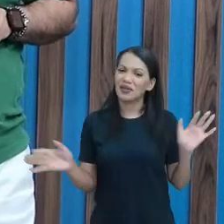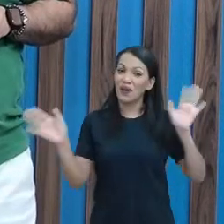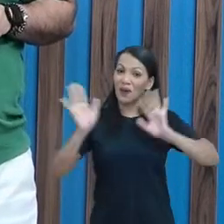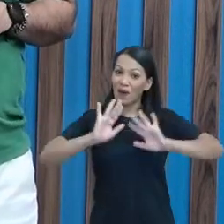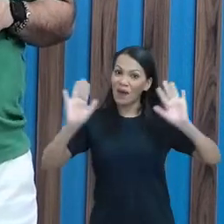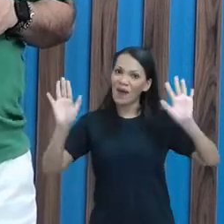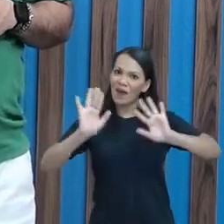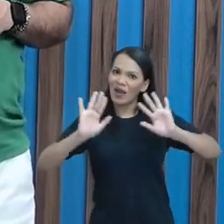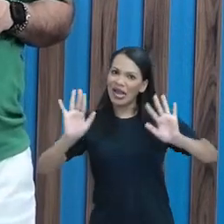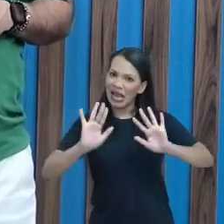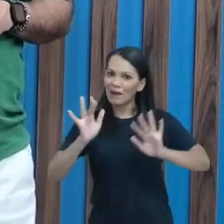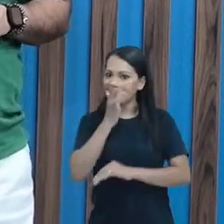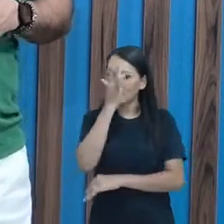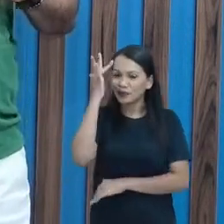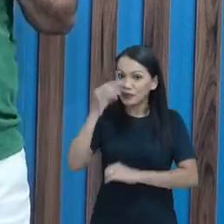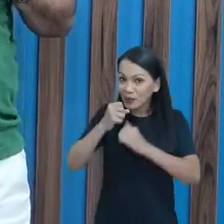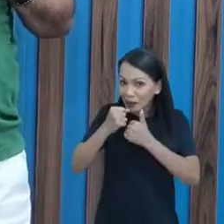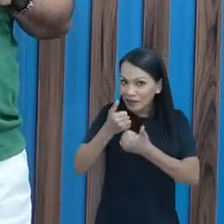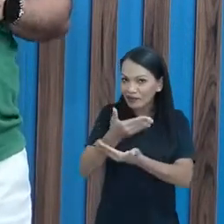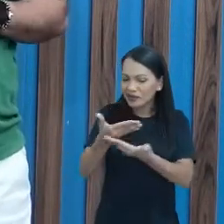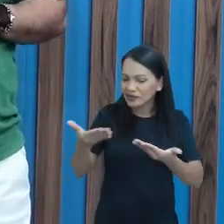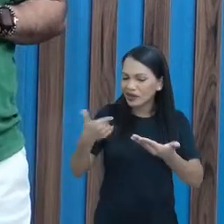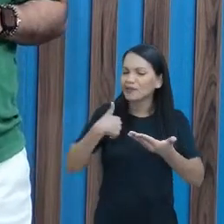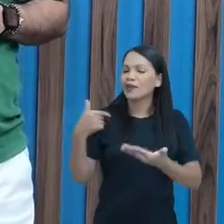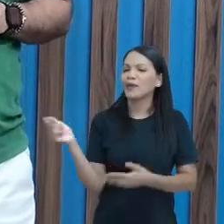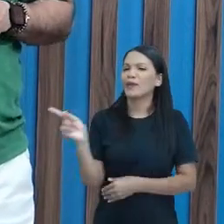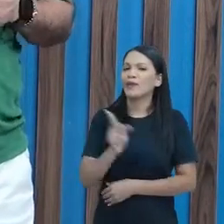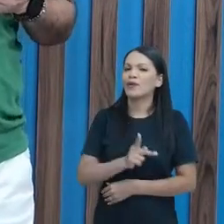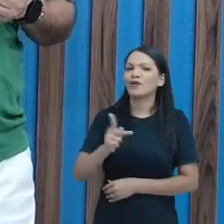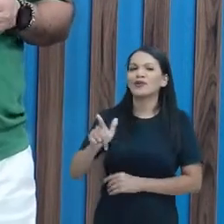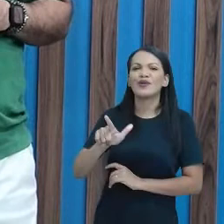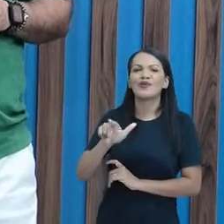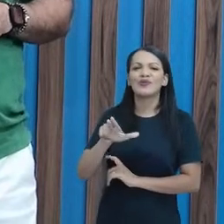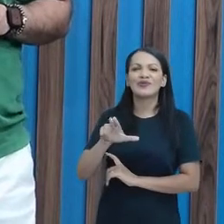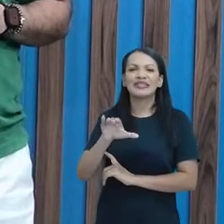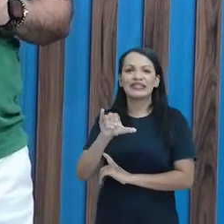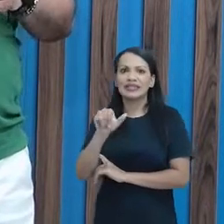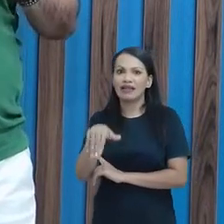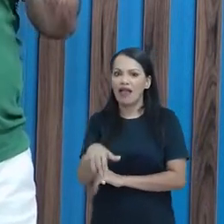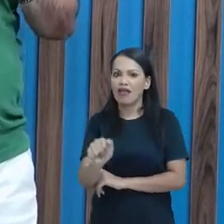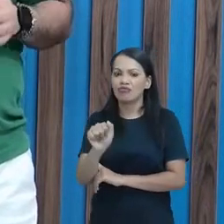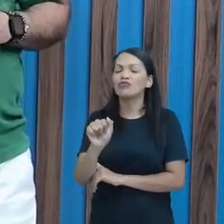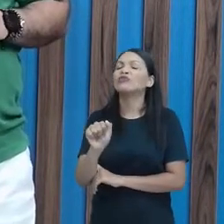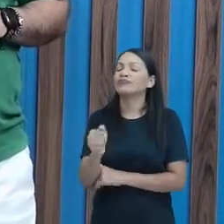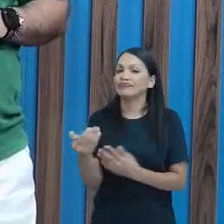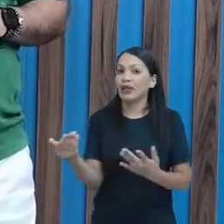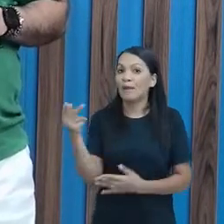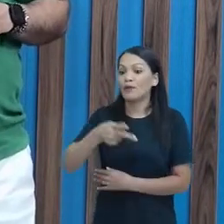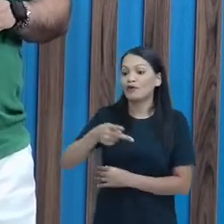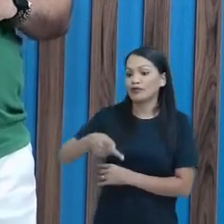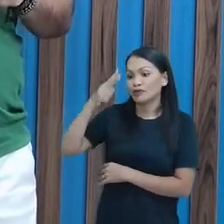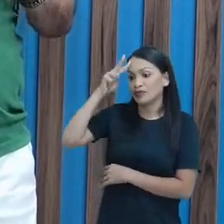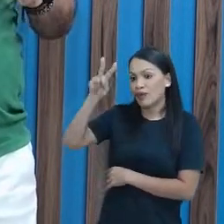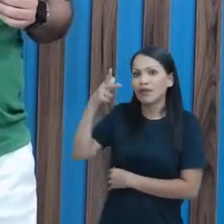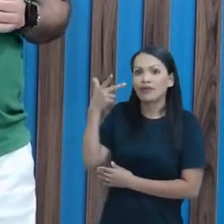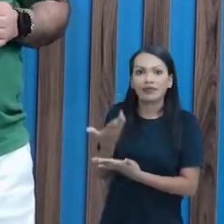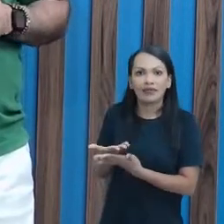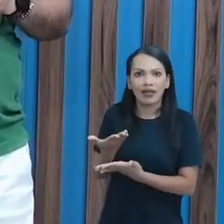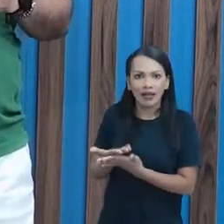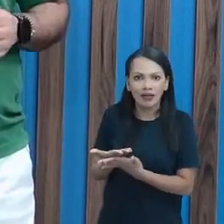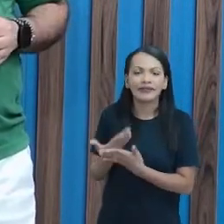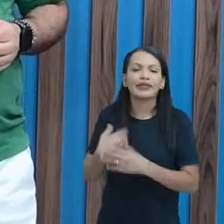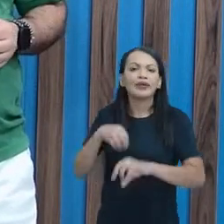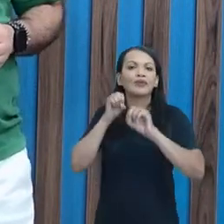Olá pessoal, tudo bom com vocês? Eu sou o professor Luciano Júnior, professor de História. Nós vamos para mais uma aula para as turmas